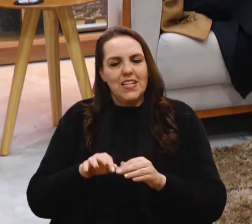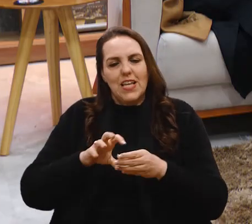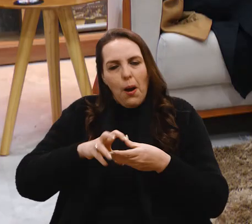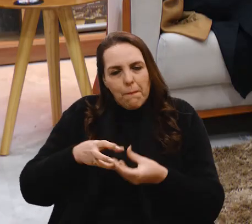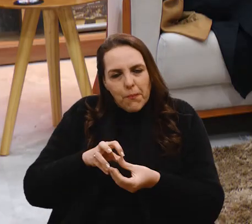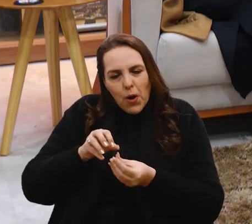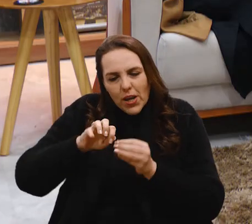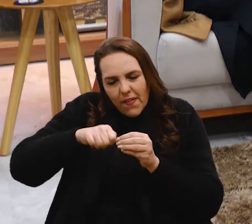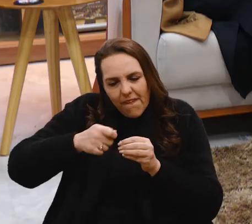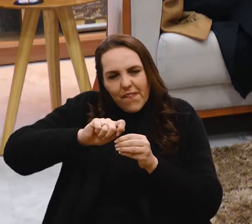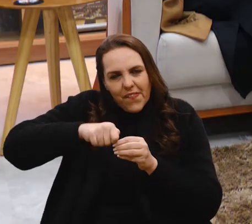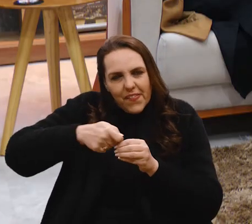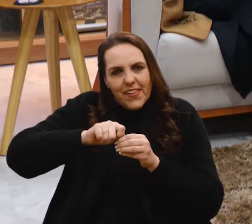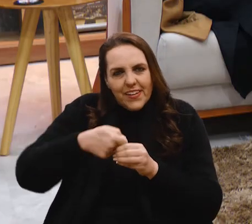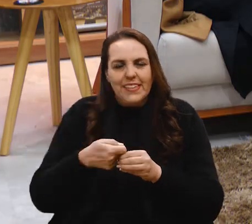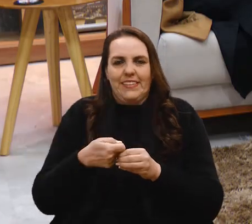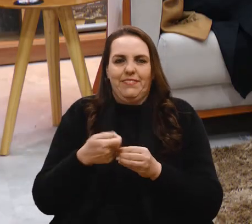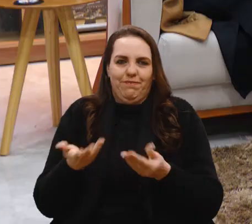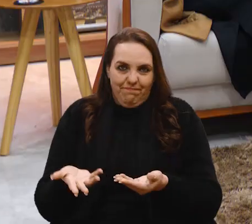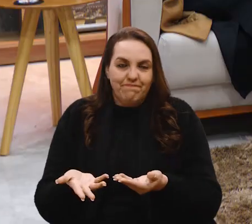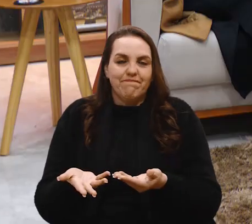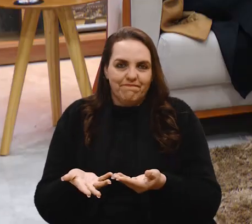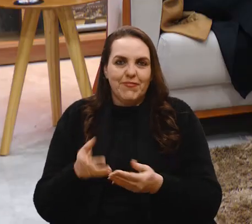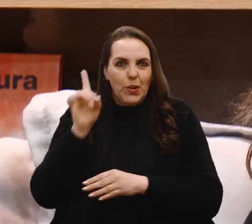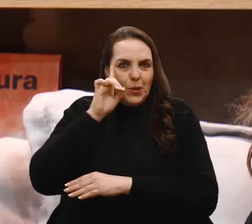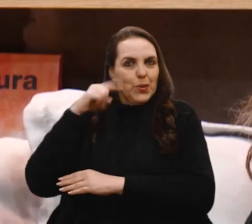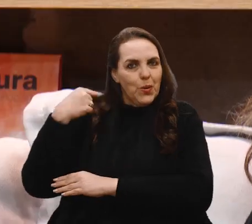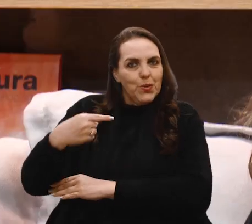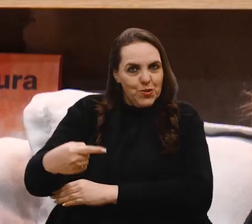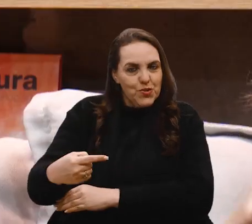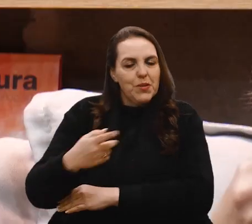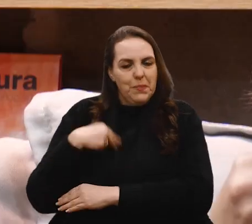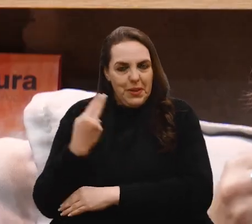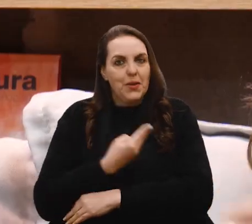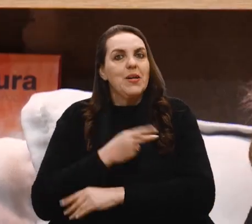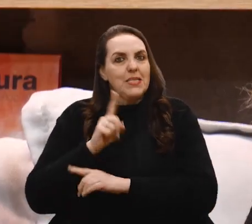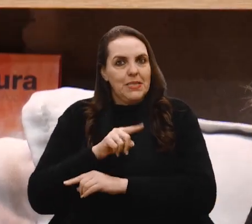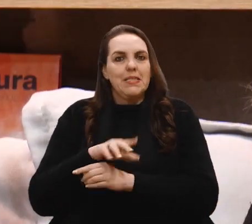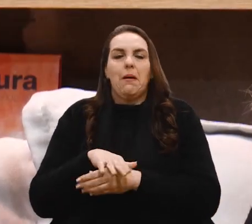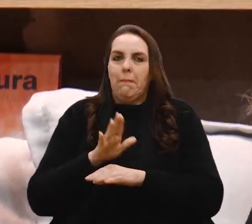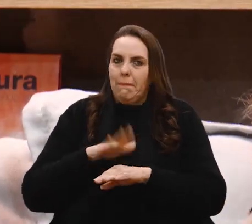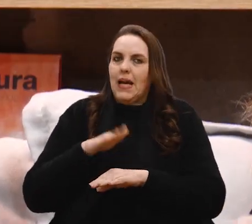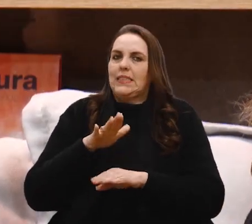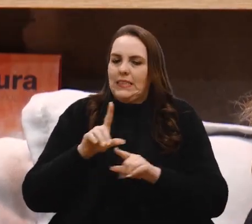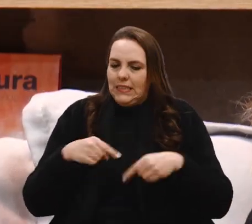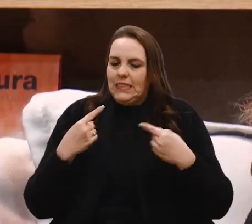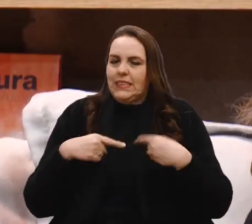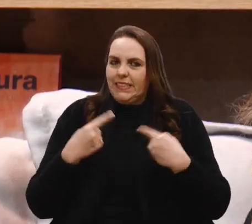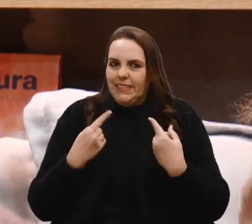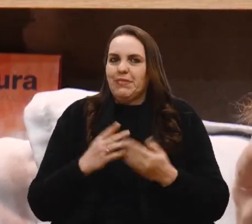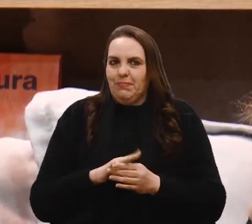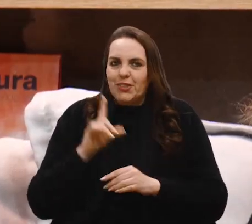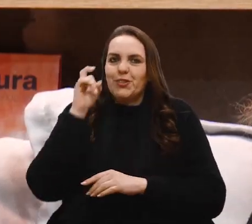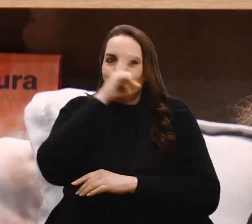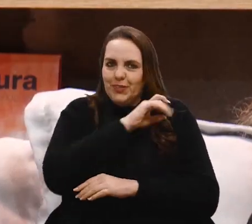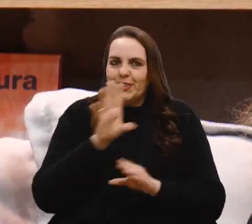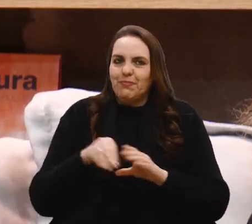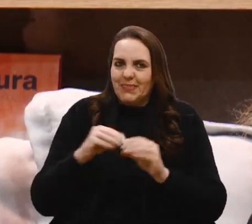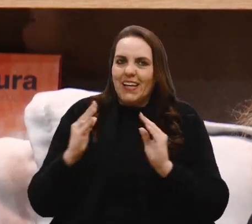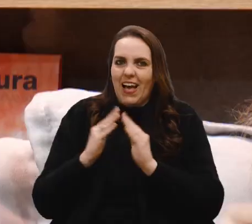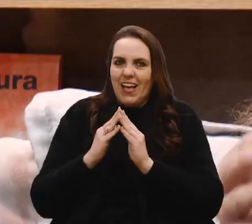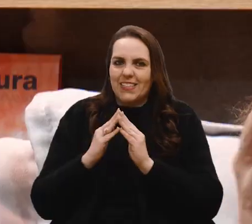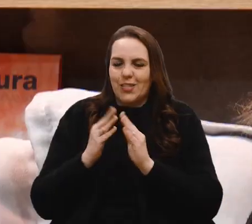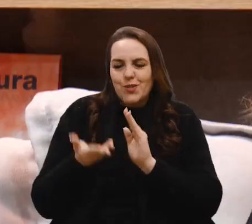fazendo. Então, no dia a dia, para nós, é onde que toca mais em casa, né? É tirar eles